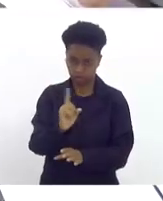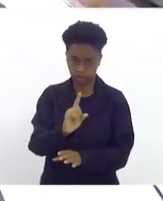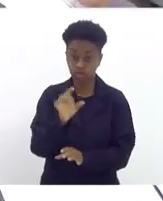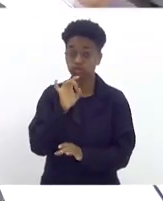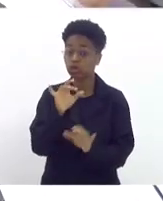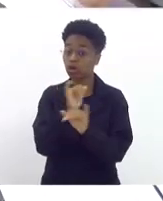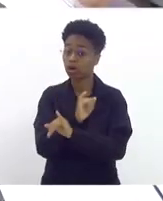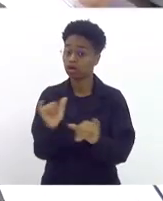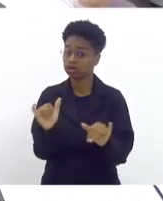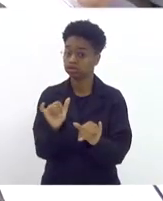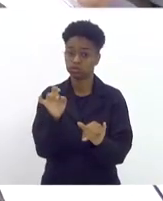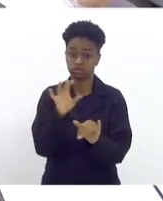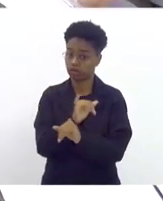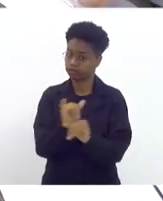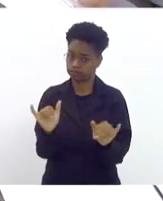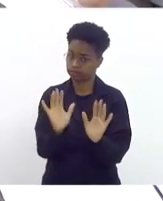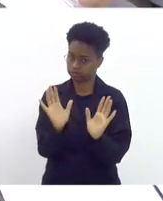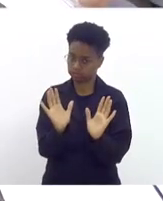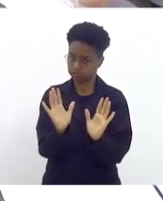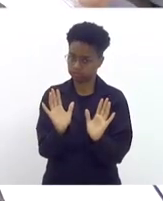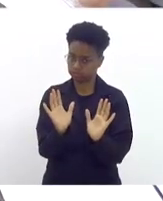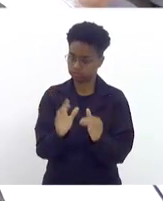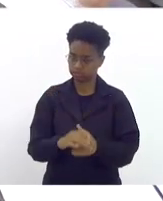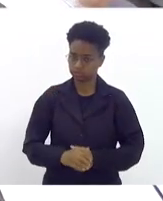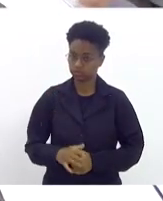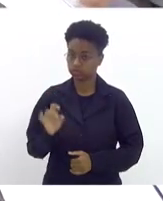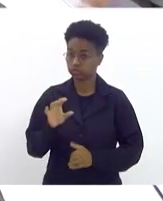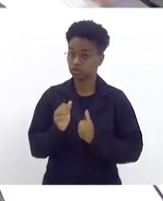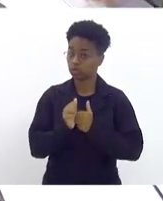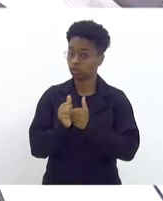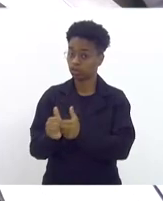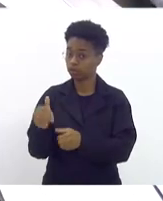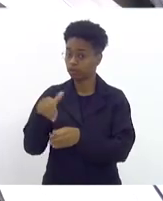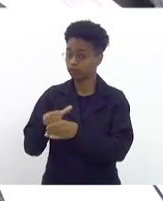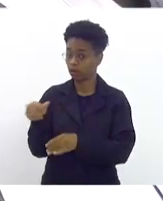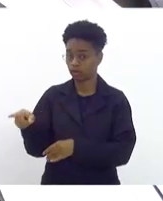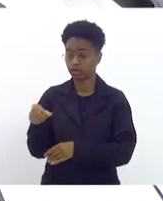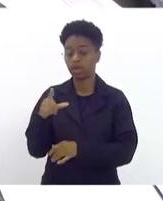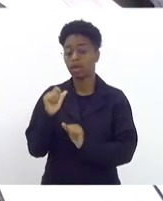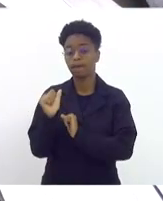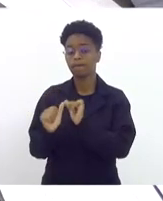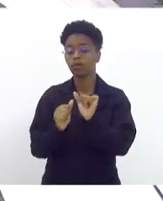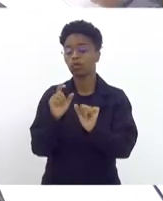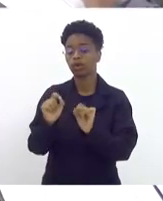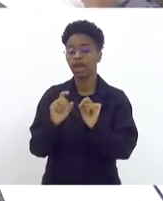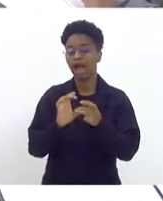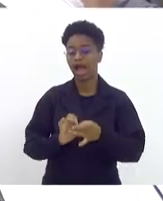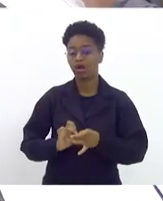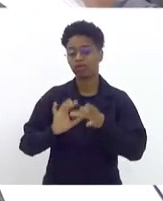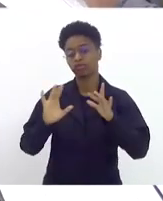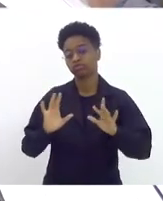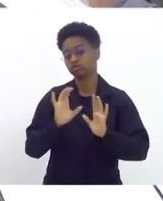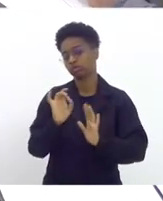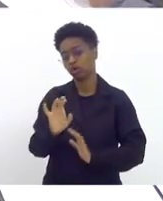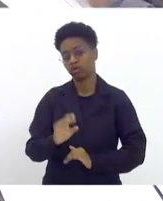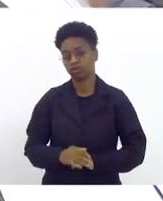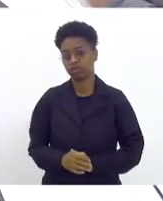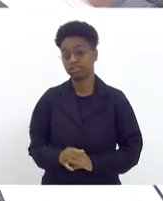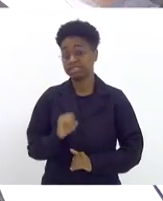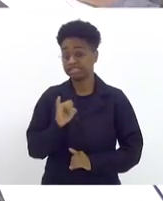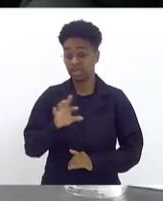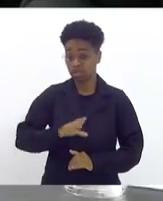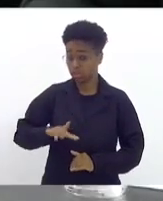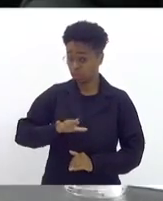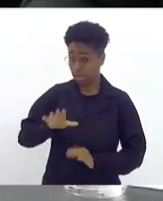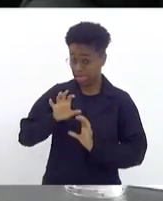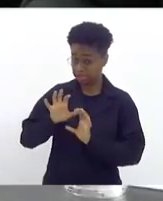sou alertei de qualquer maneira excelente atrás do relator transforma esse projeto primeiramente autorizativo se assim não